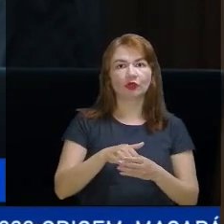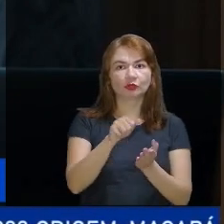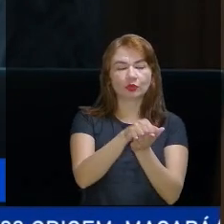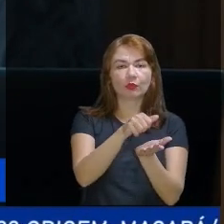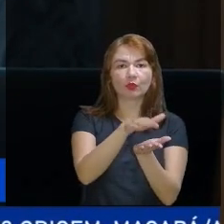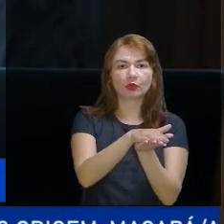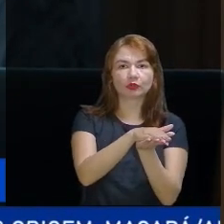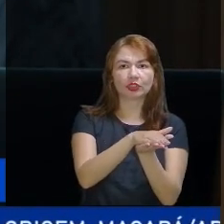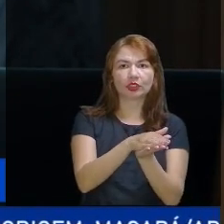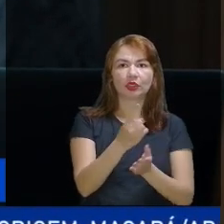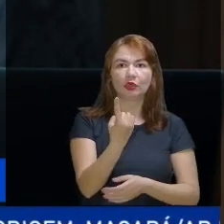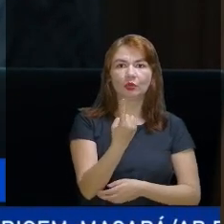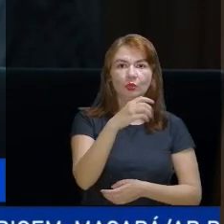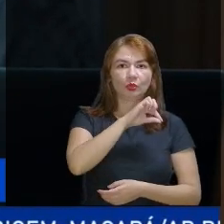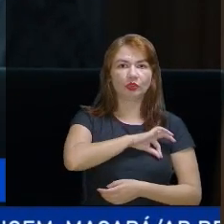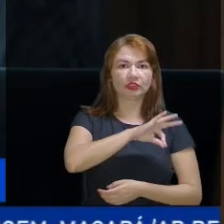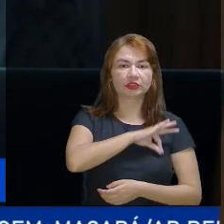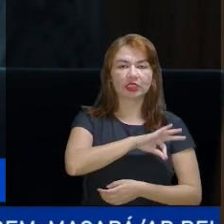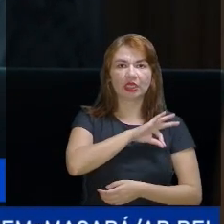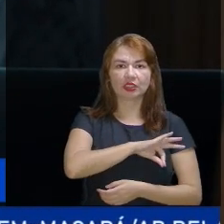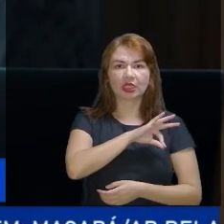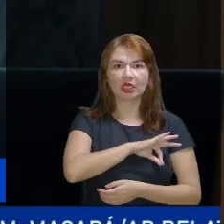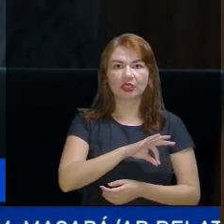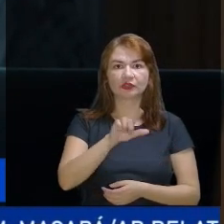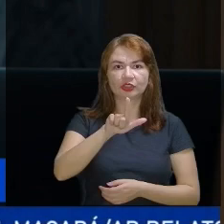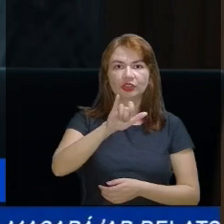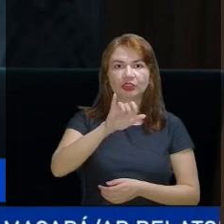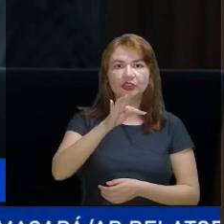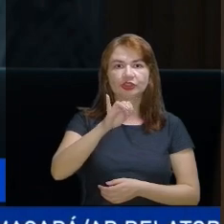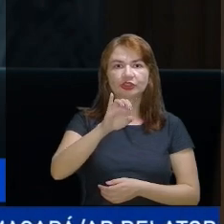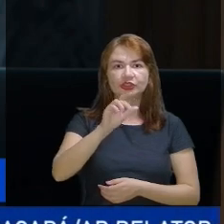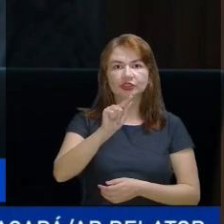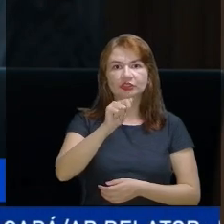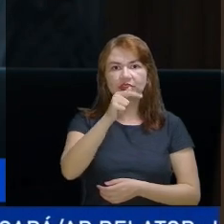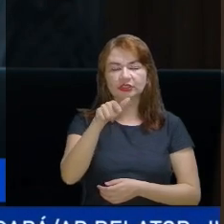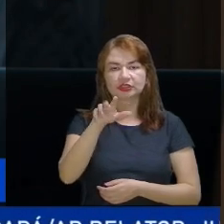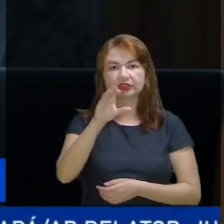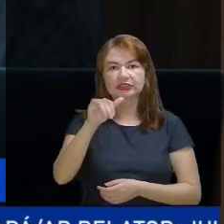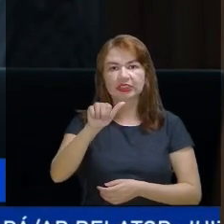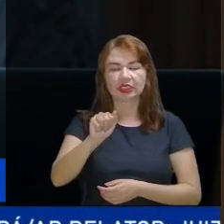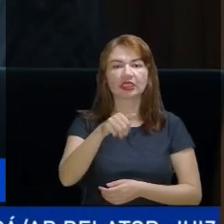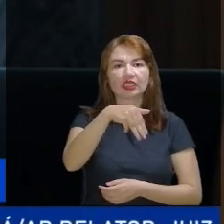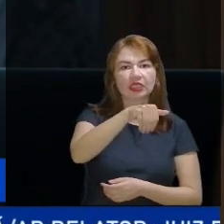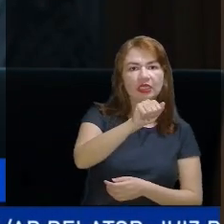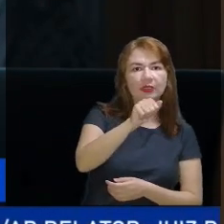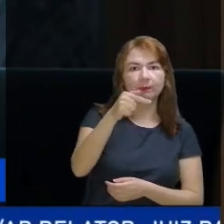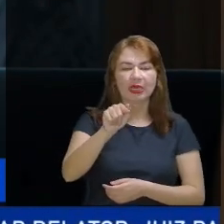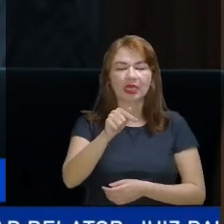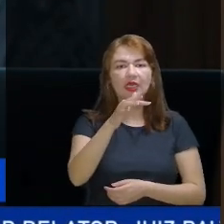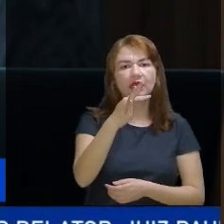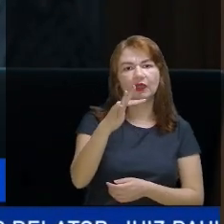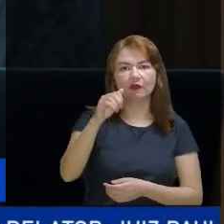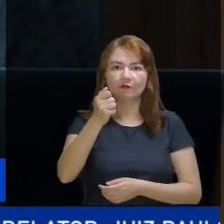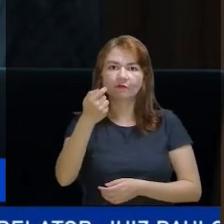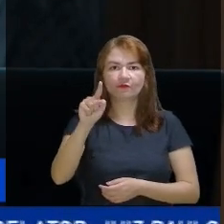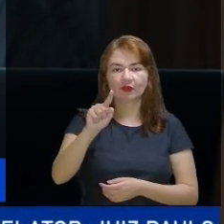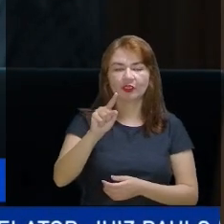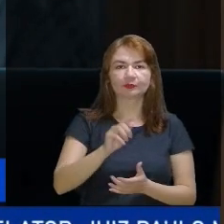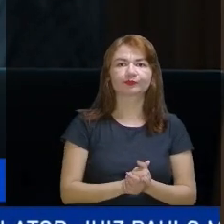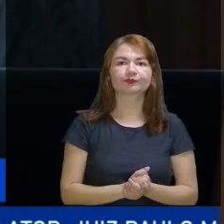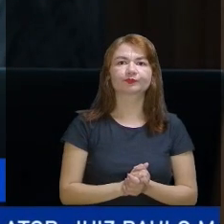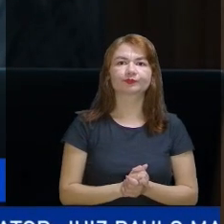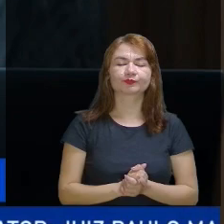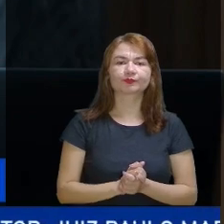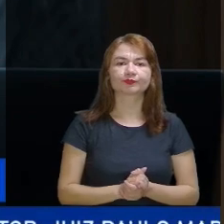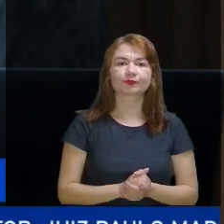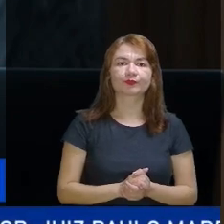multa de um salário mínimo por litigância de má-fé nos termos do artigo 80, inciso 7º do CPC. Estou